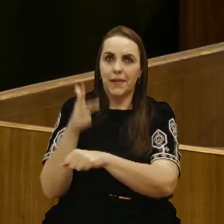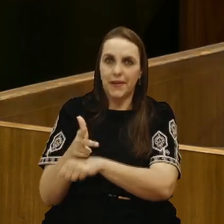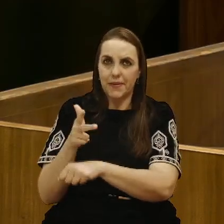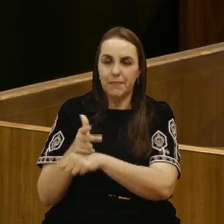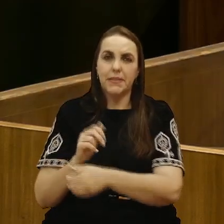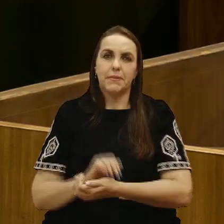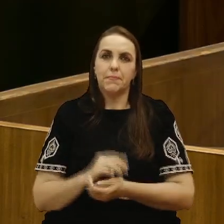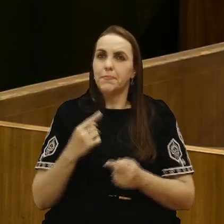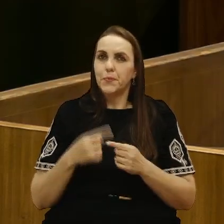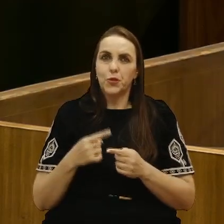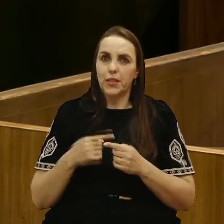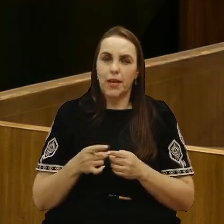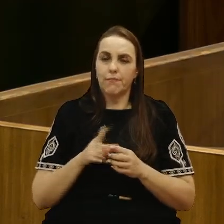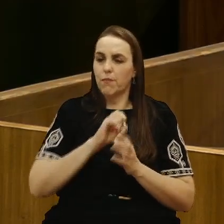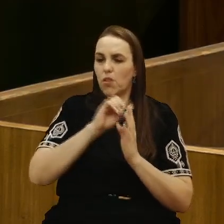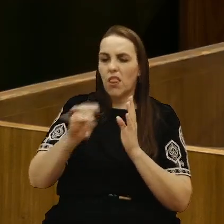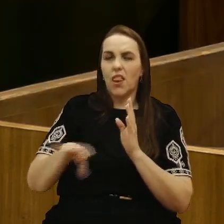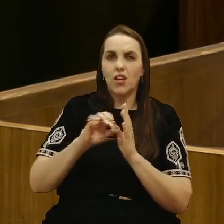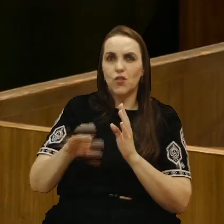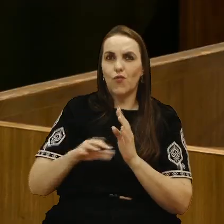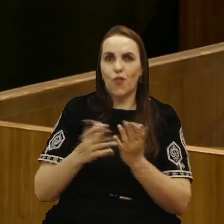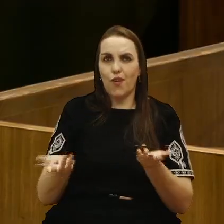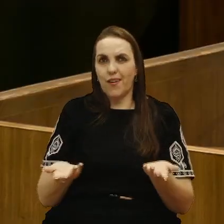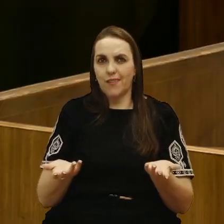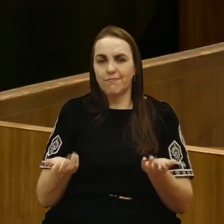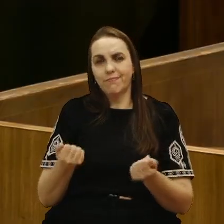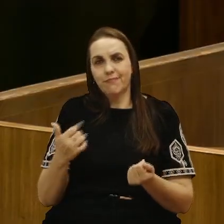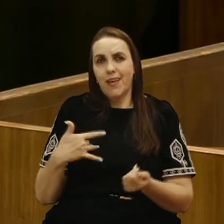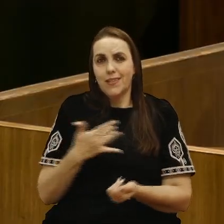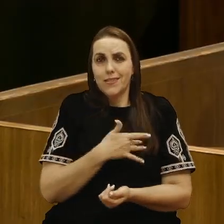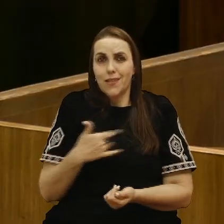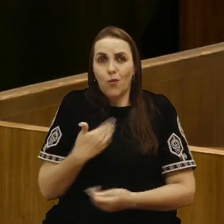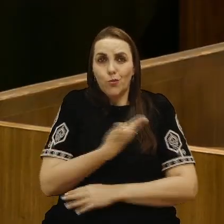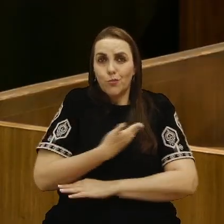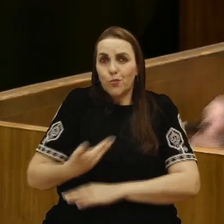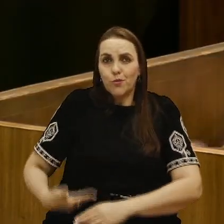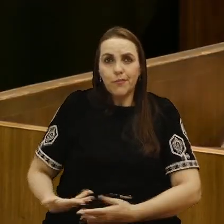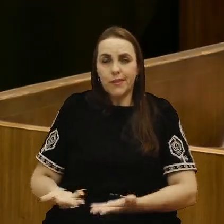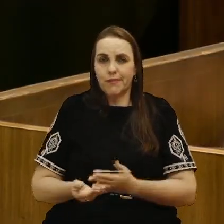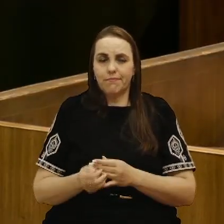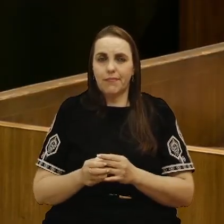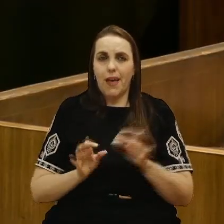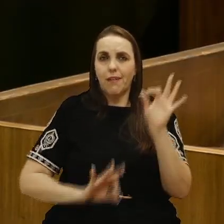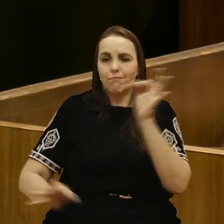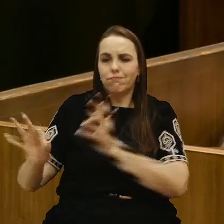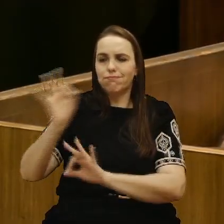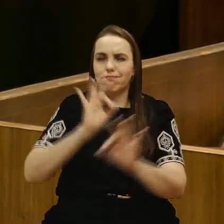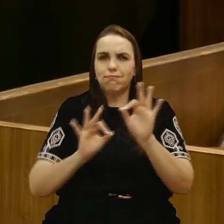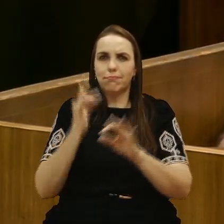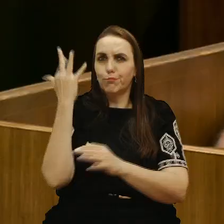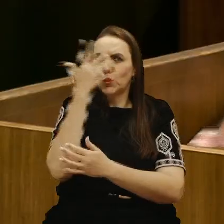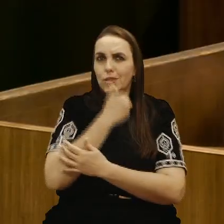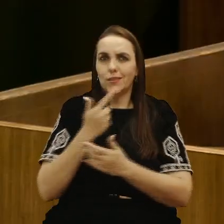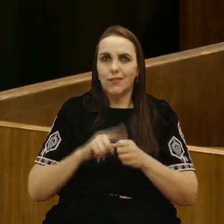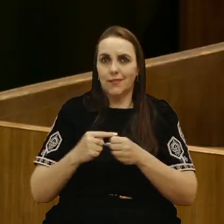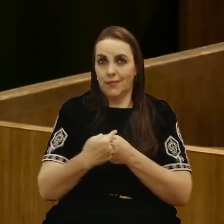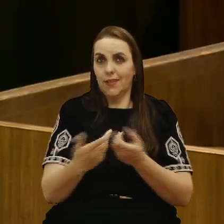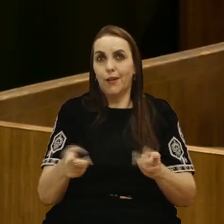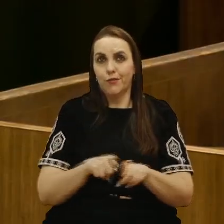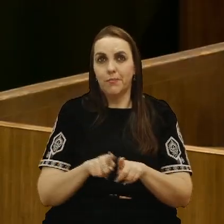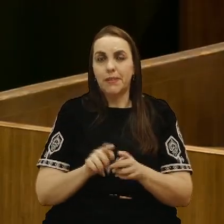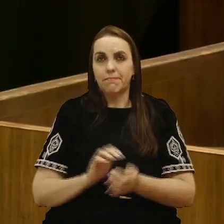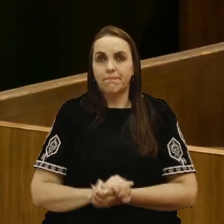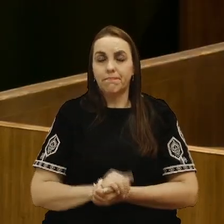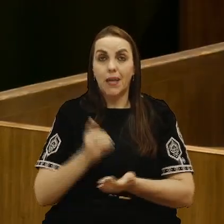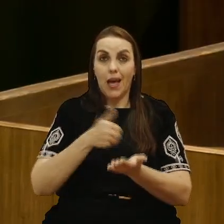Porque descarte irregular é saúde pública, é estética urbana. E olha, a multa para